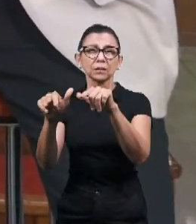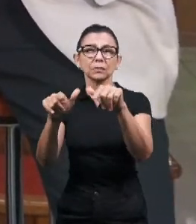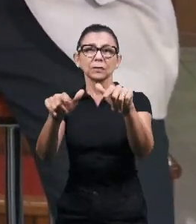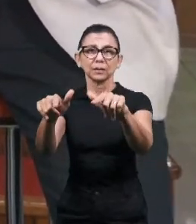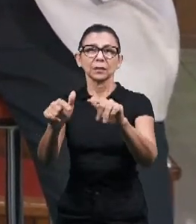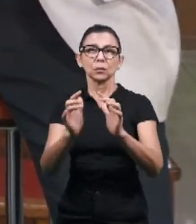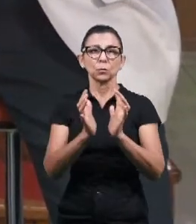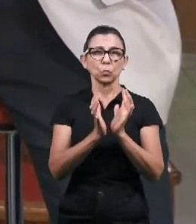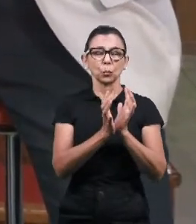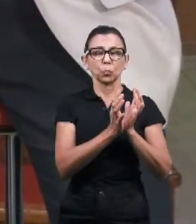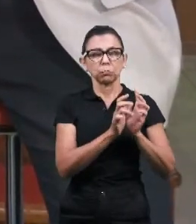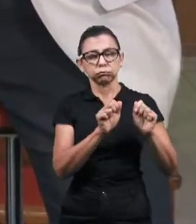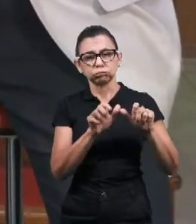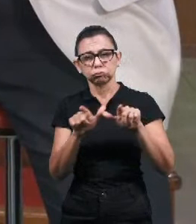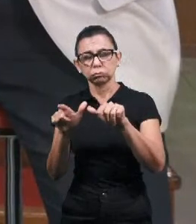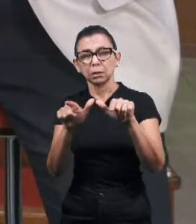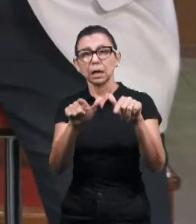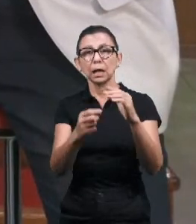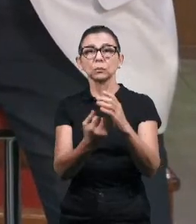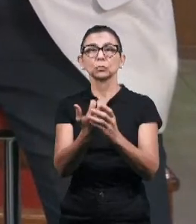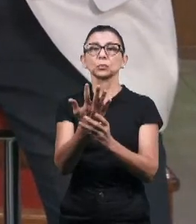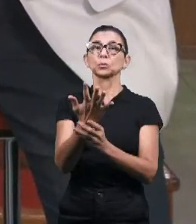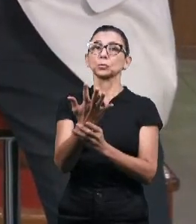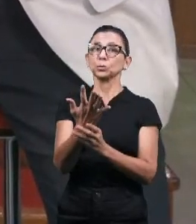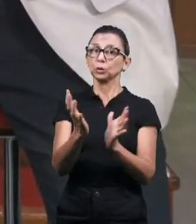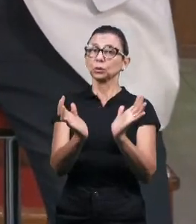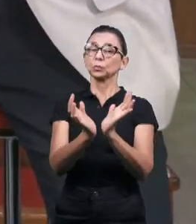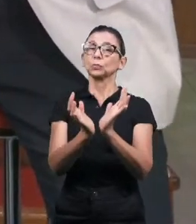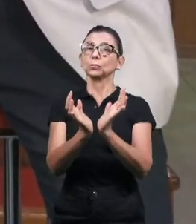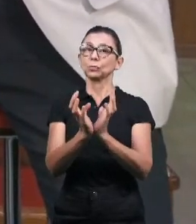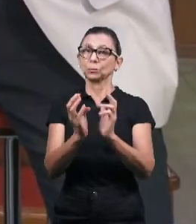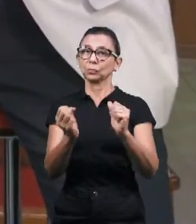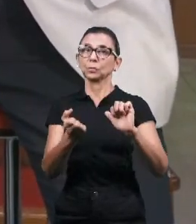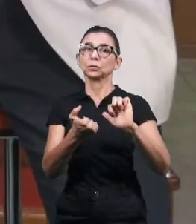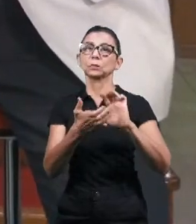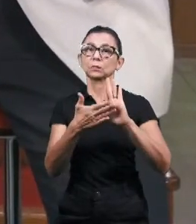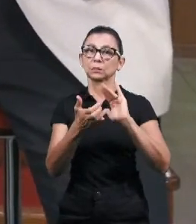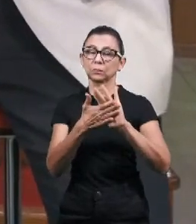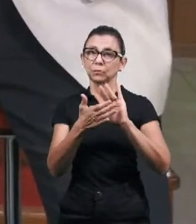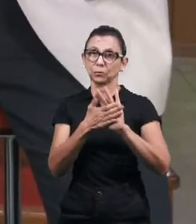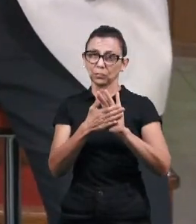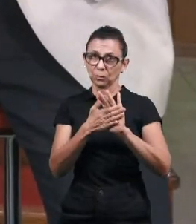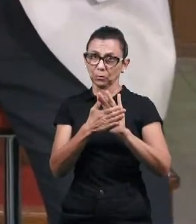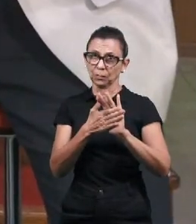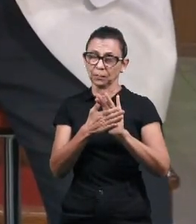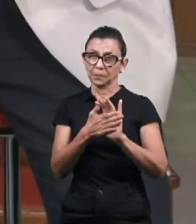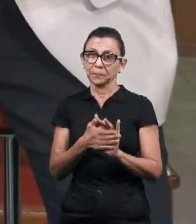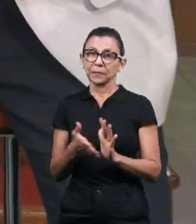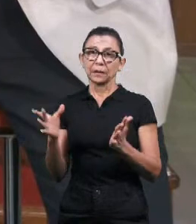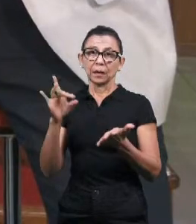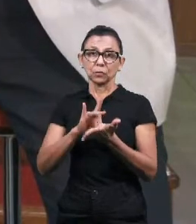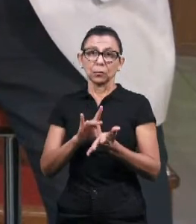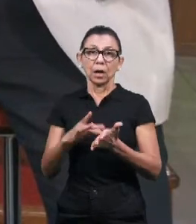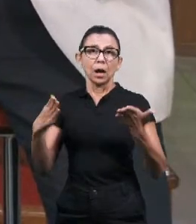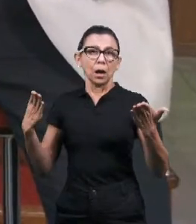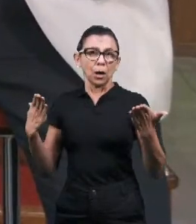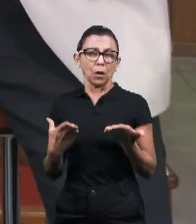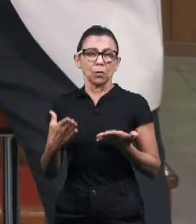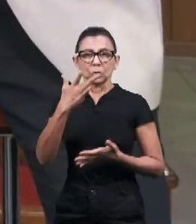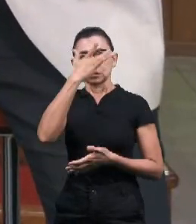indo. Ali nasce um grupo de louvor, ali nasceu realmente esse grupo de louvor do Manaim, com responsáveis,